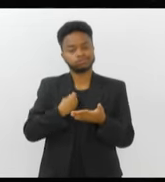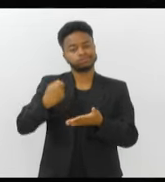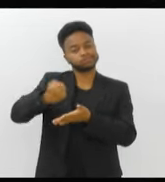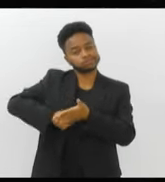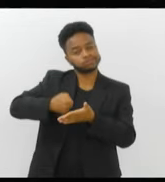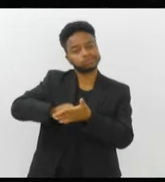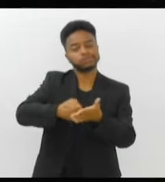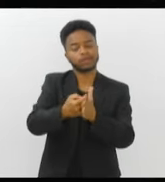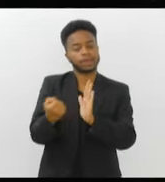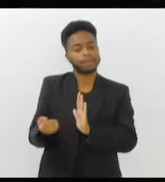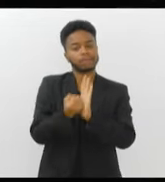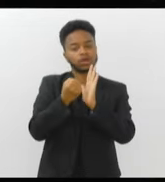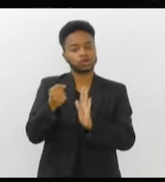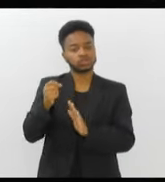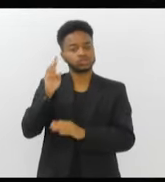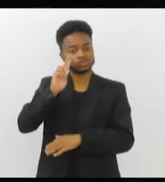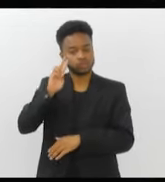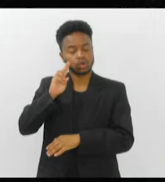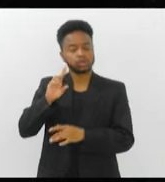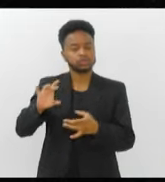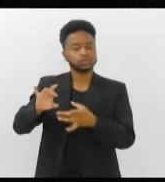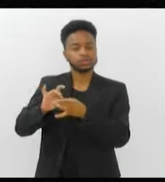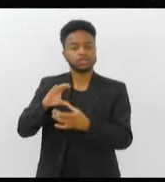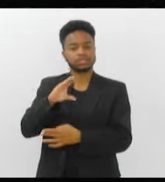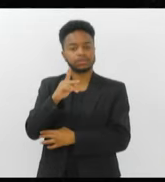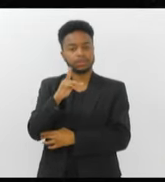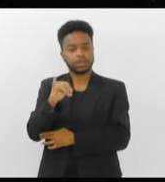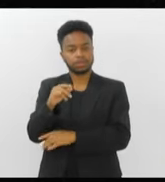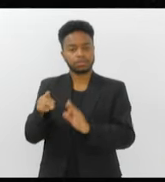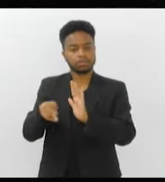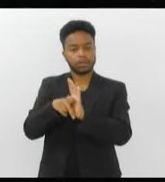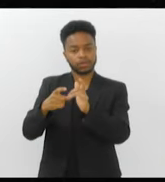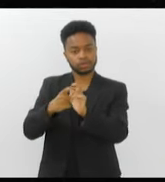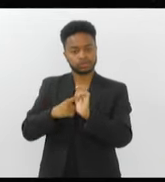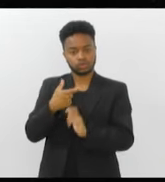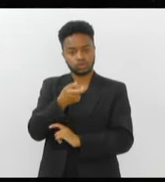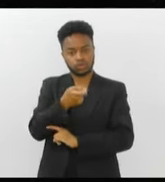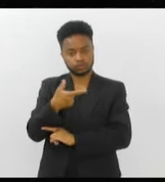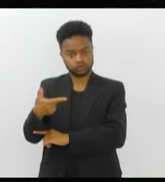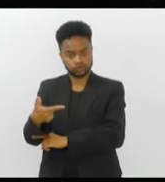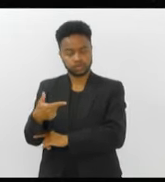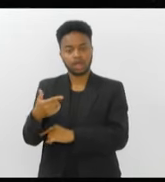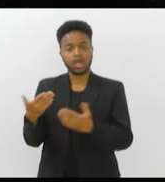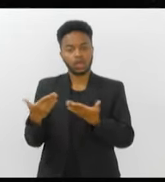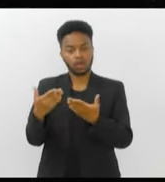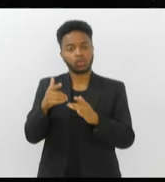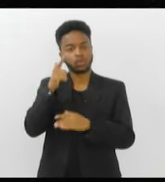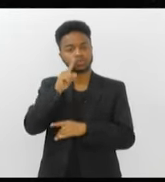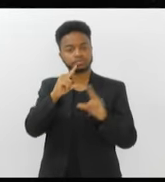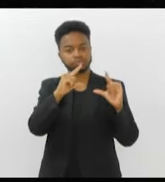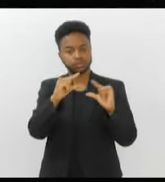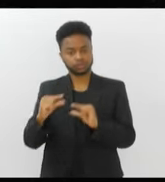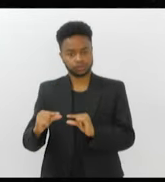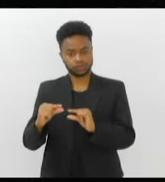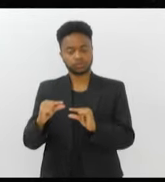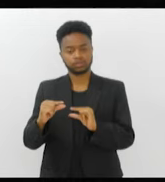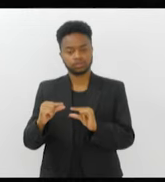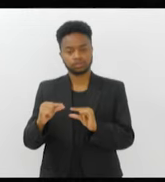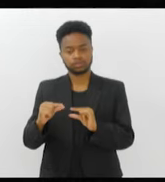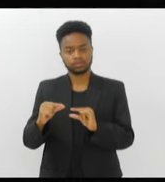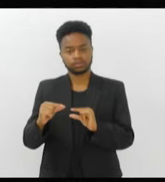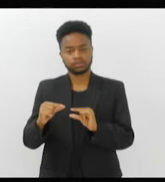histórica, desde a CPI da dívida de 22, possam ser reduzidos